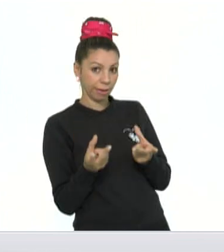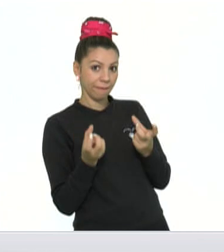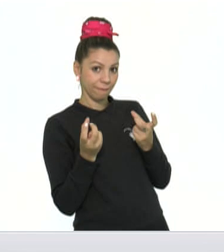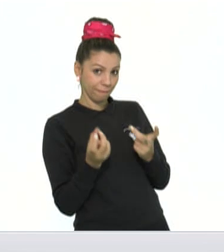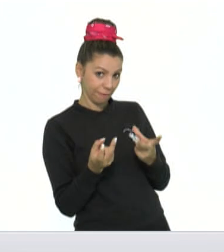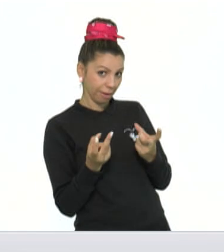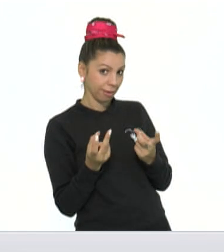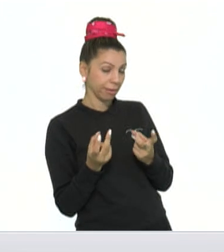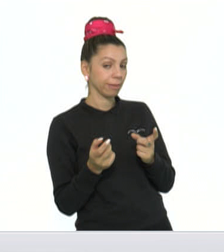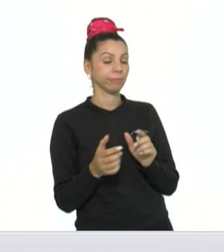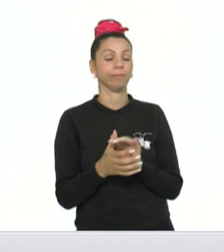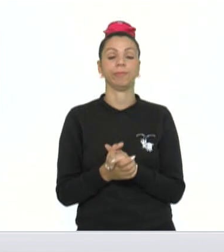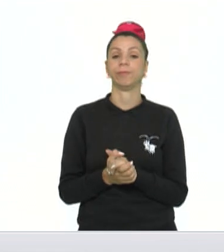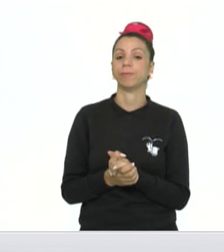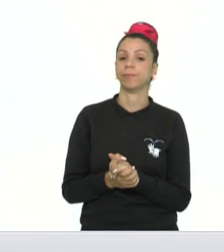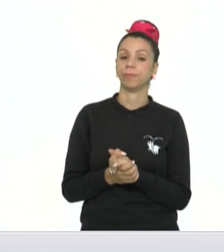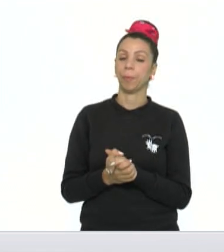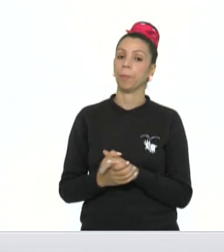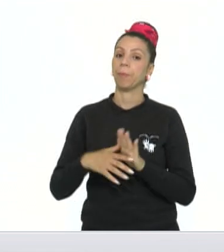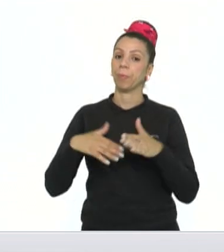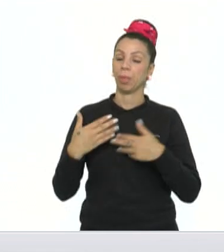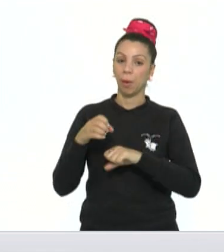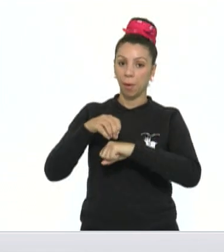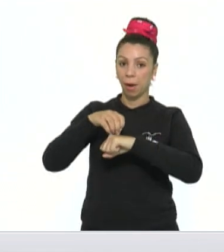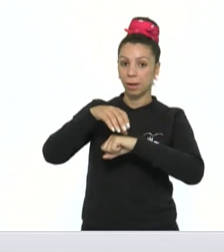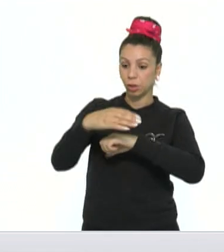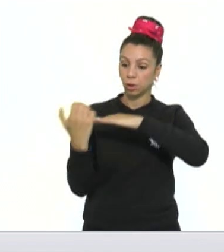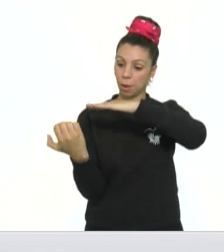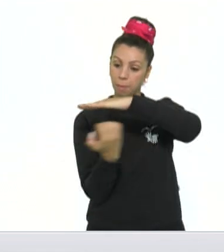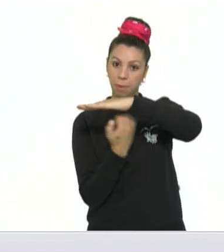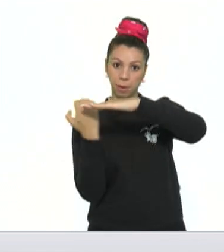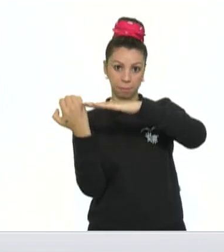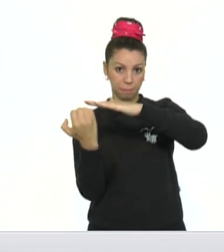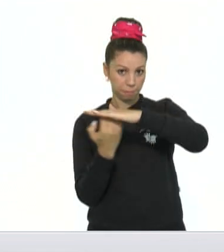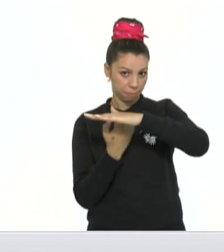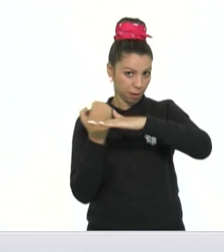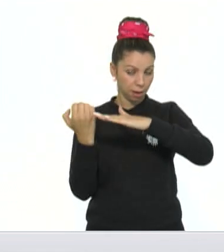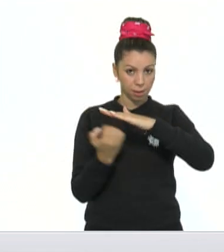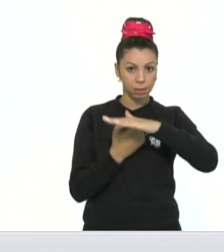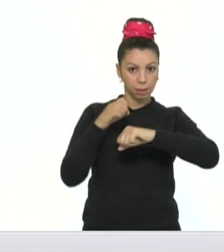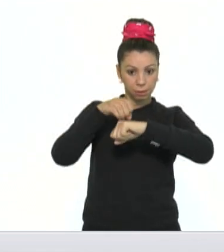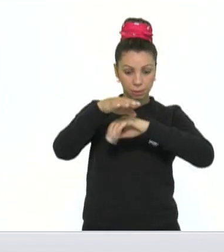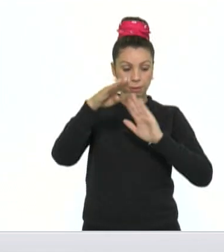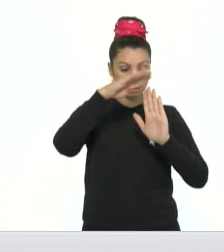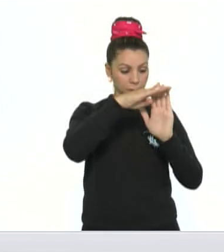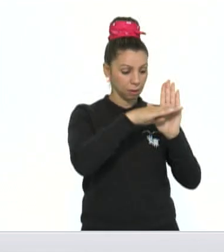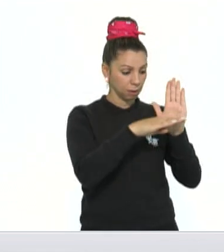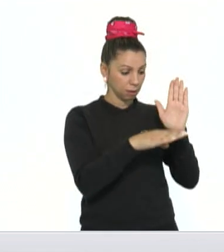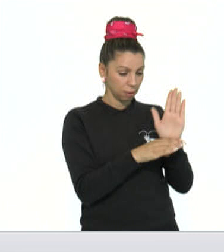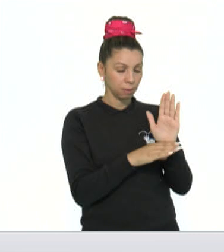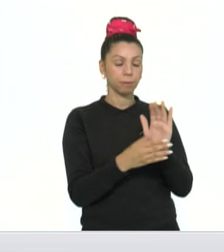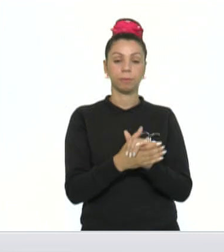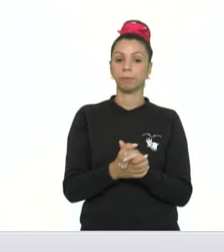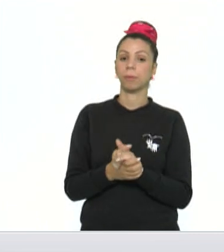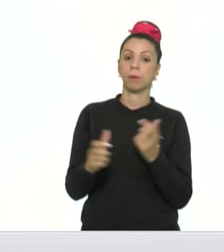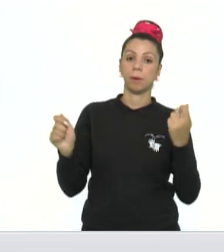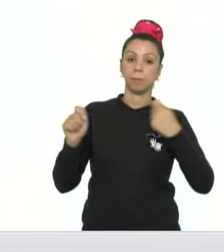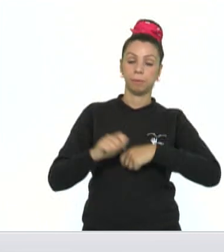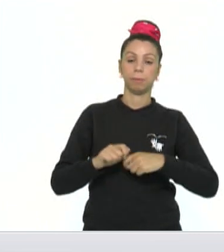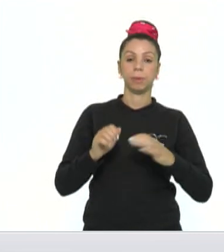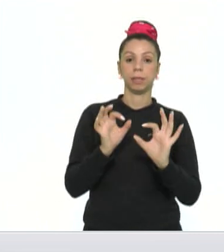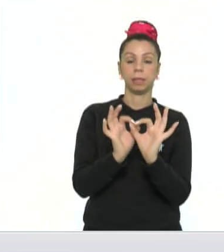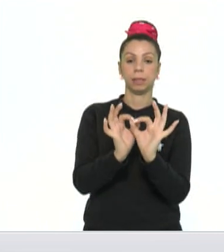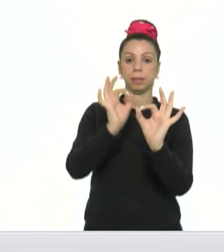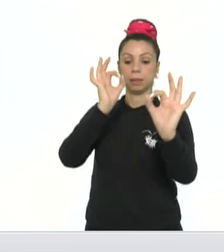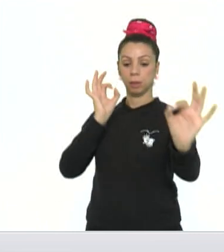entregas. As dicas para empresas de deliveries e entregadores são: mantenha a distância